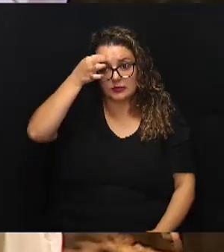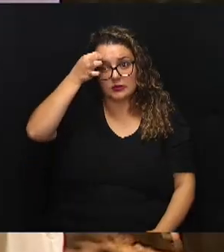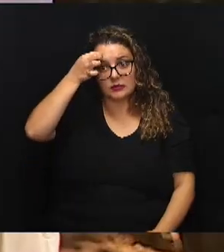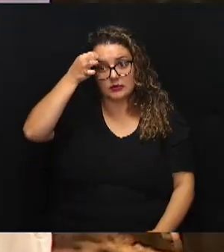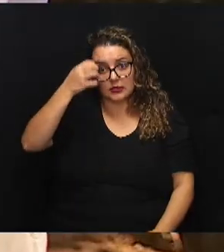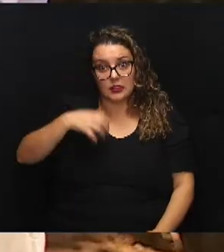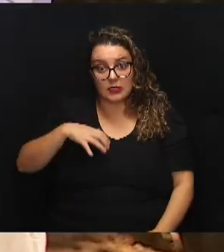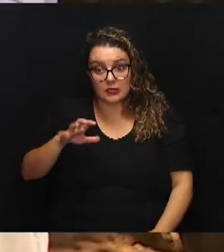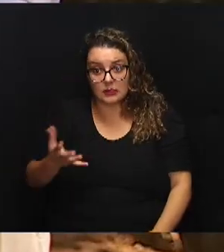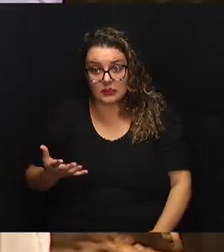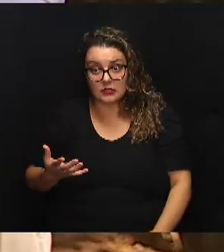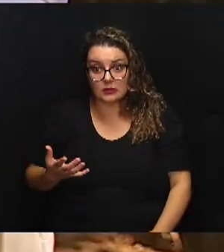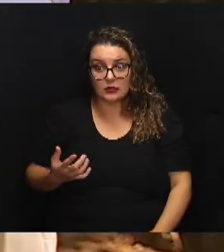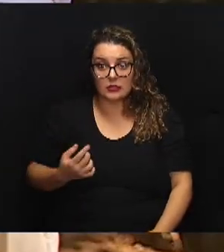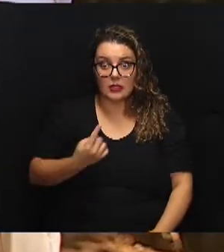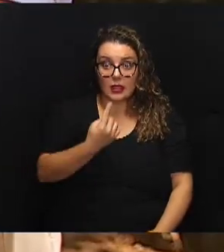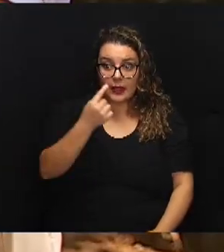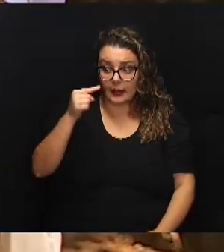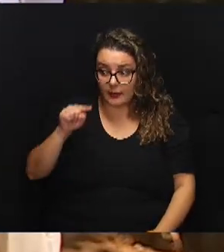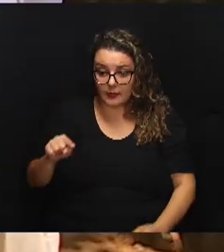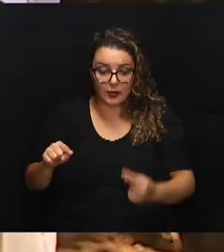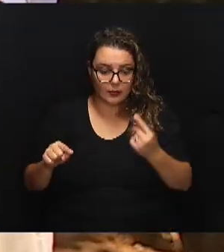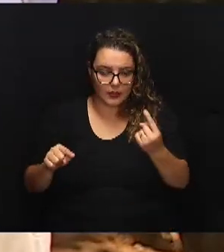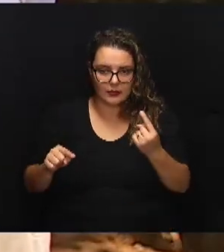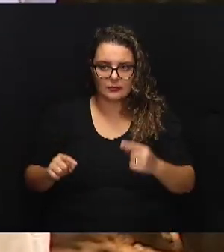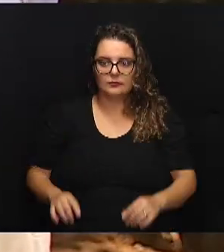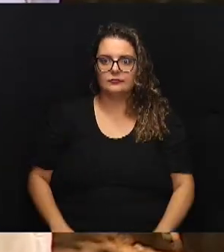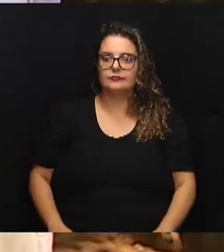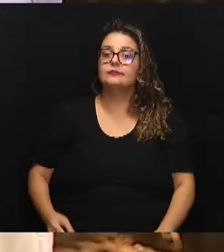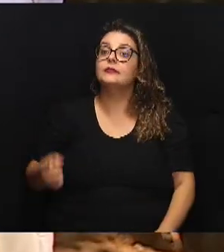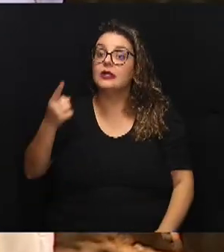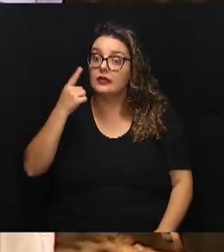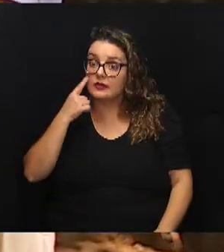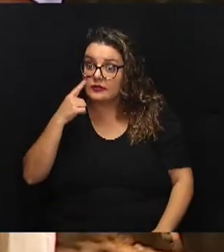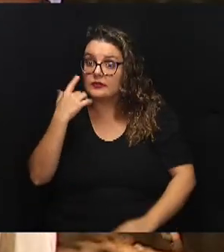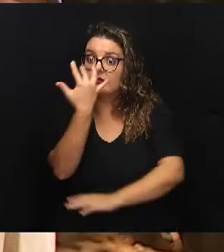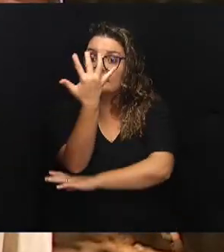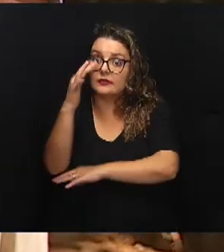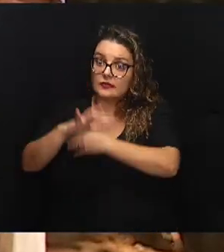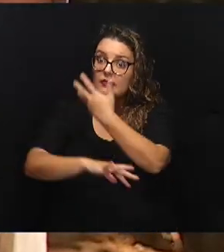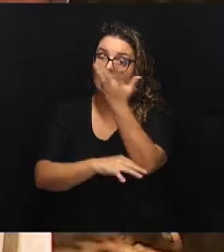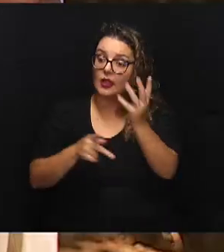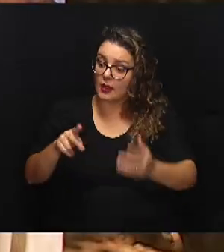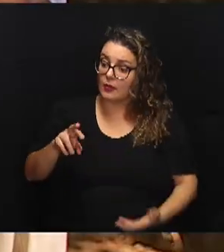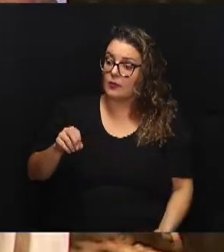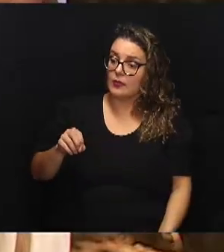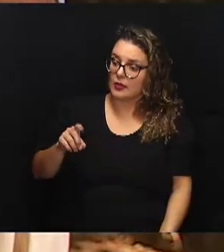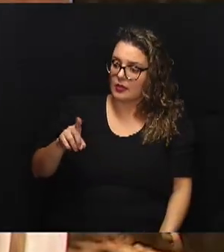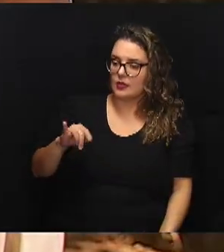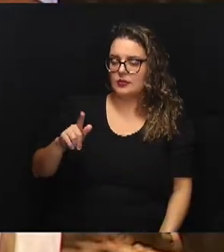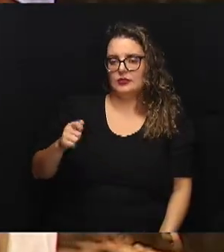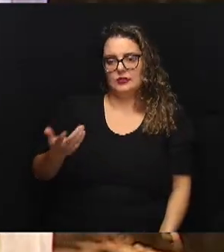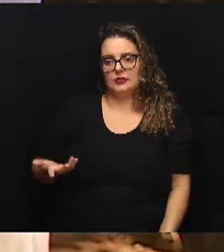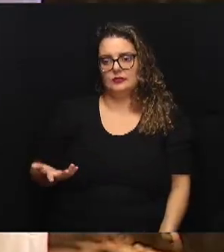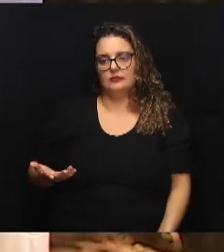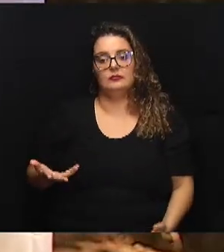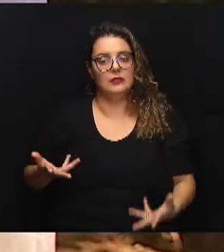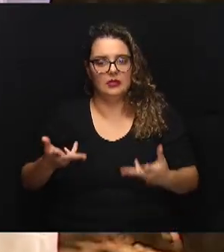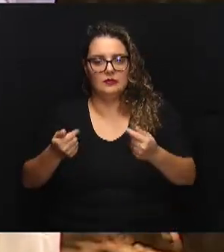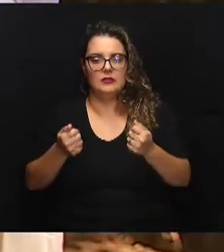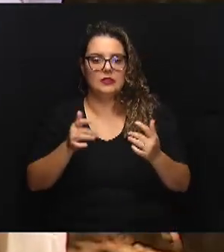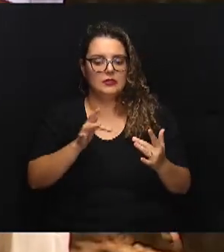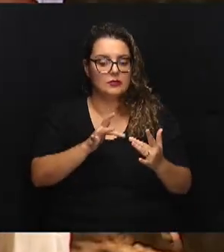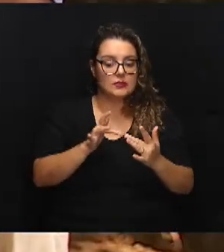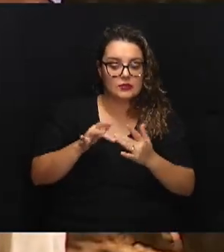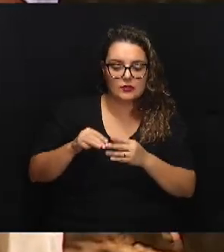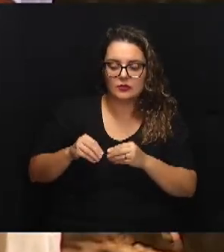assim, é 1.000 para 1. Falei, você vê como a natureza é pródiga, né? É maravilhoso. Então, nesse contato com a